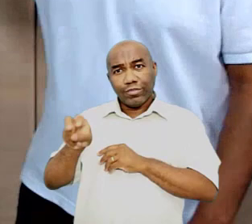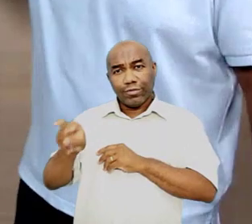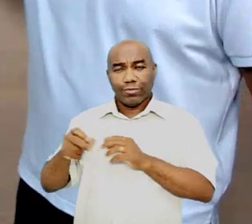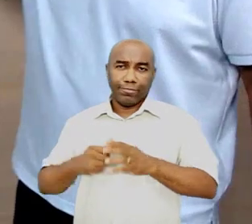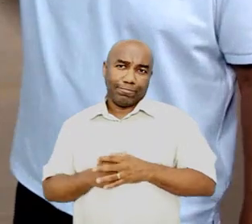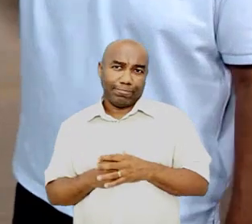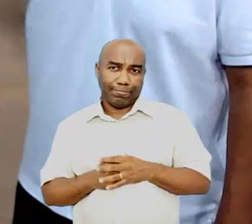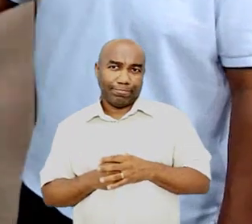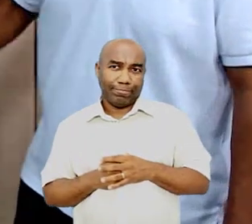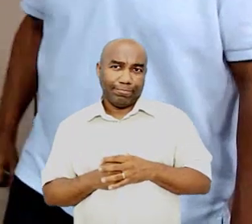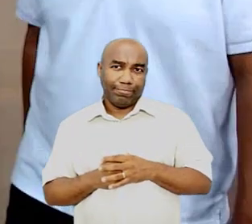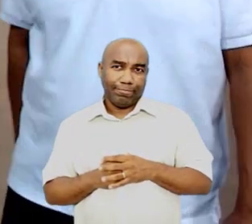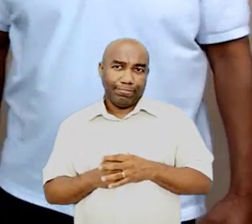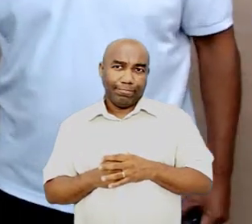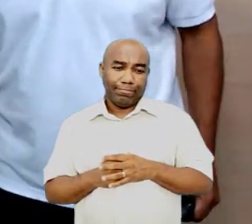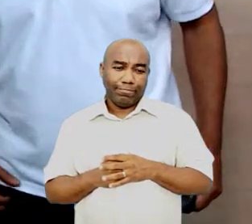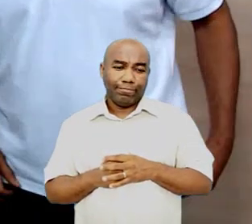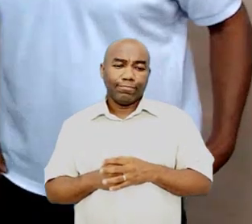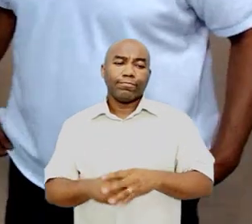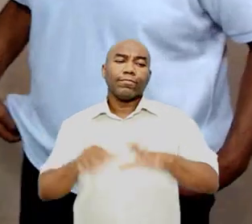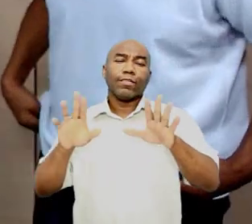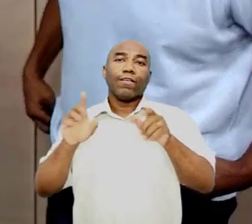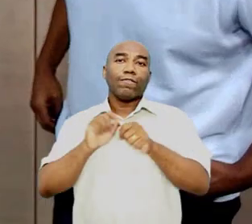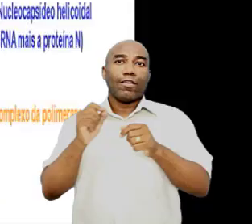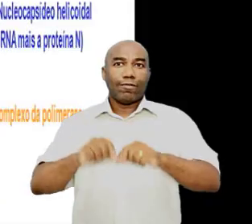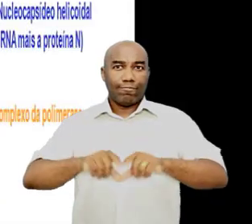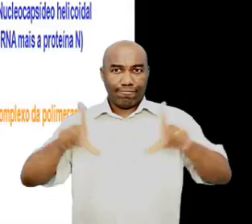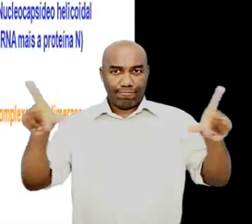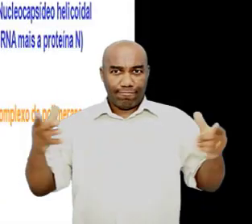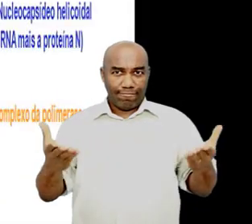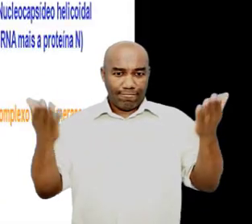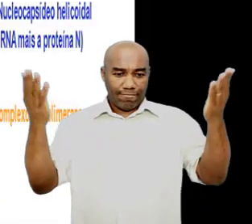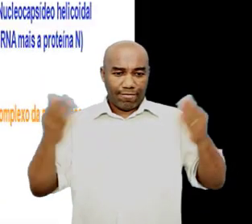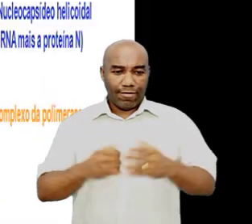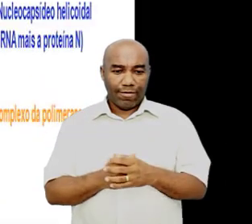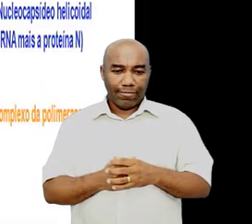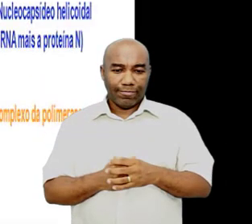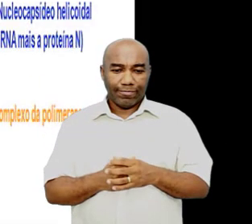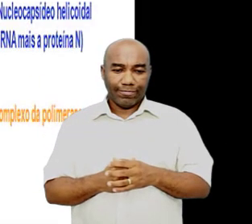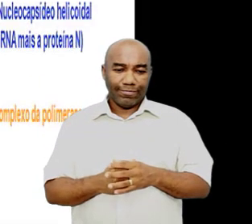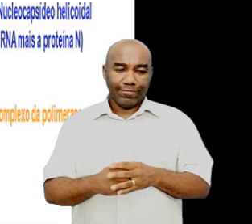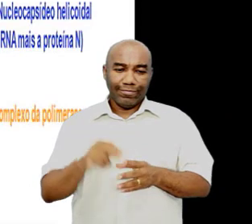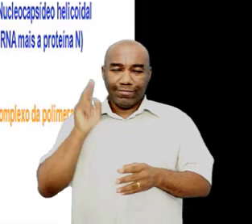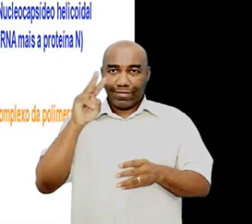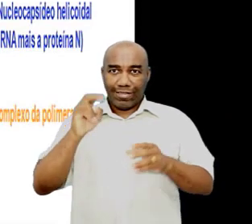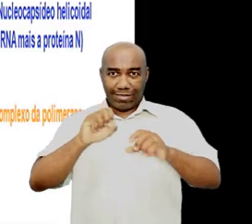Então aqui, gente, olha, esse vírus parece um foguete. Sabe quem é